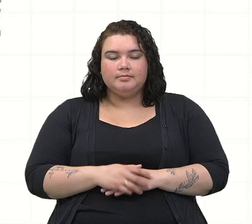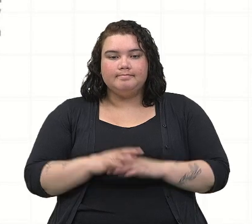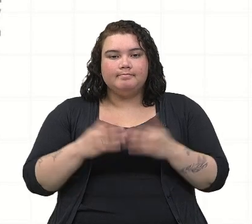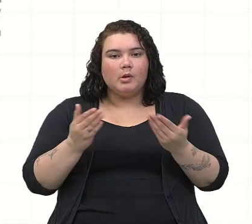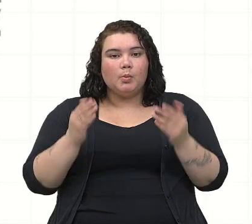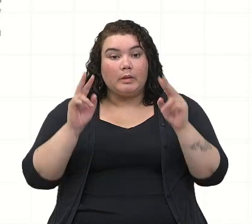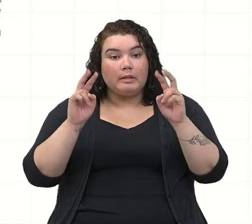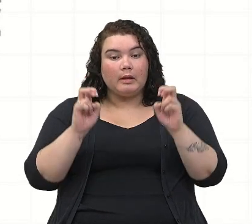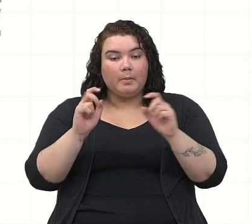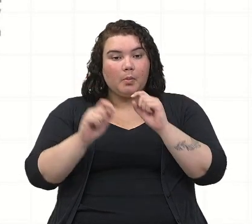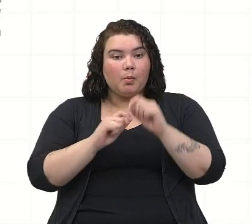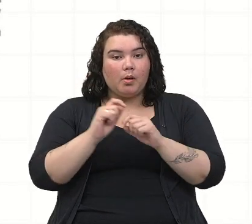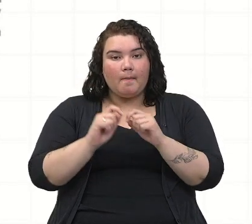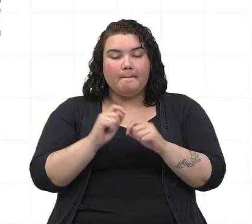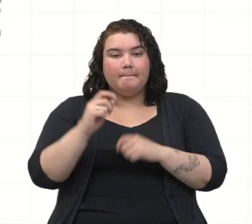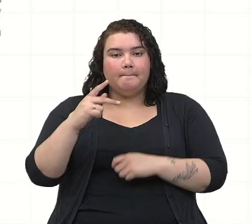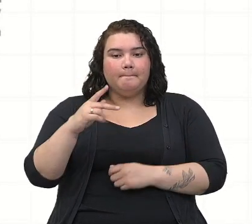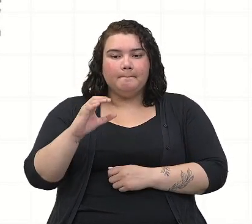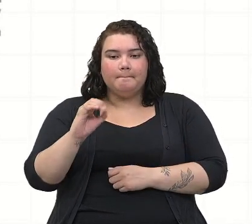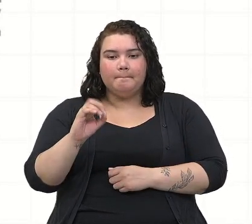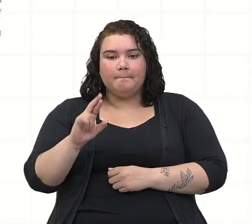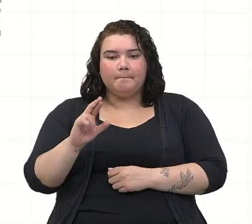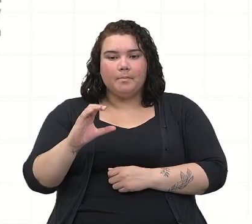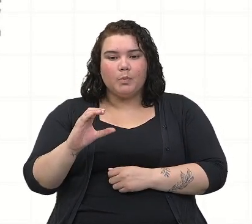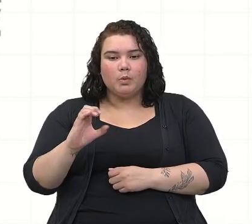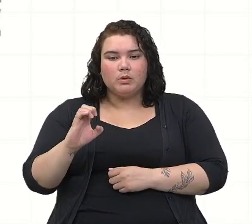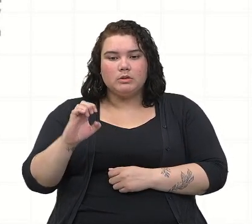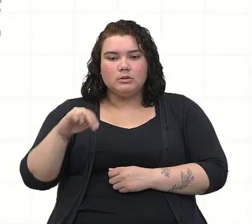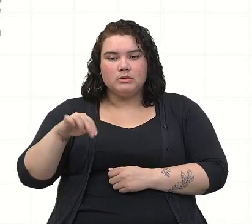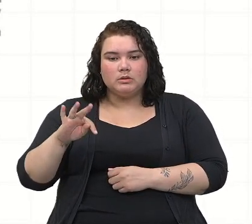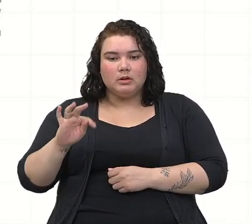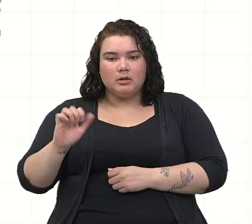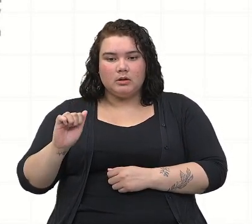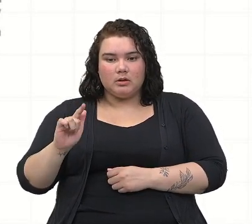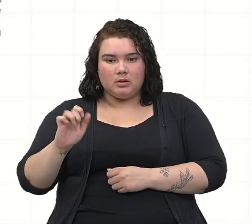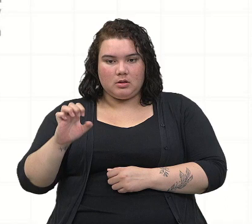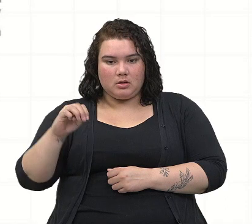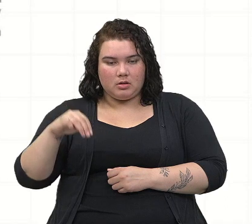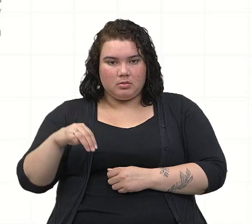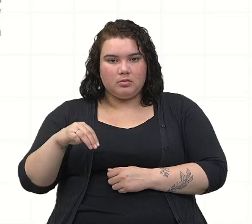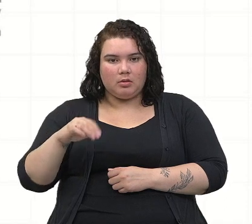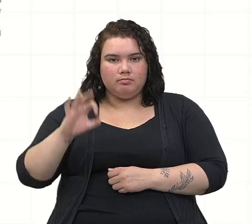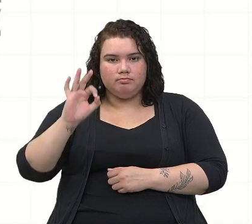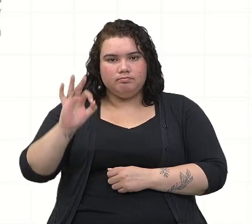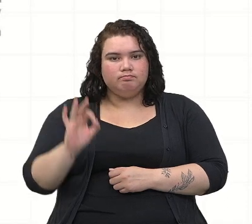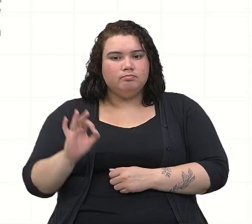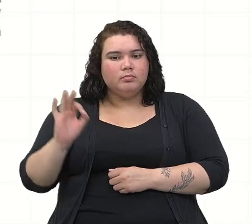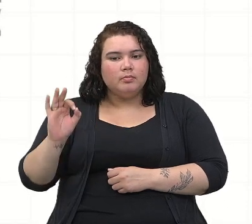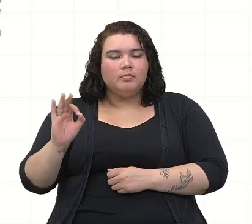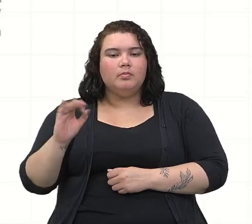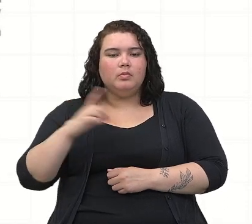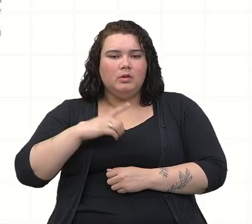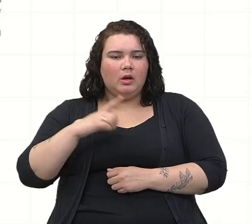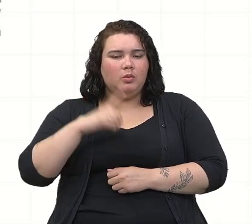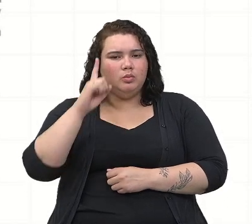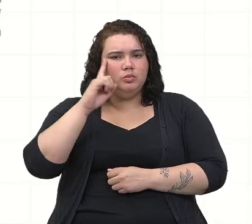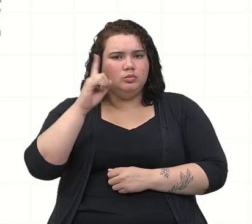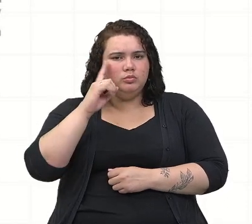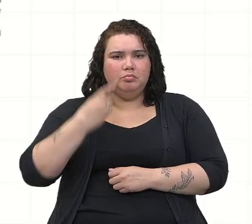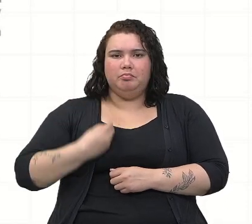Porcentagem, sua representação numérica. Porcentagem está em muitas notícias do nosso cotidiano, não é